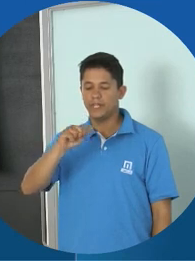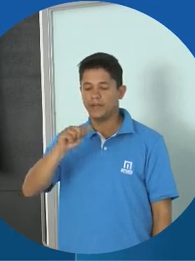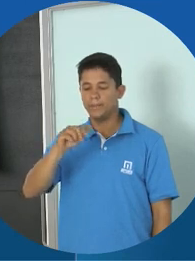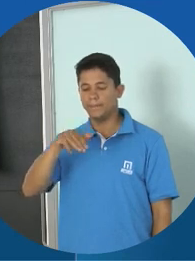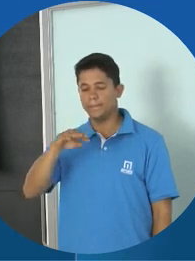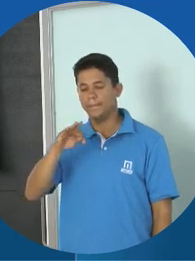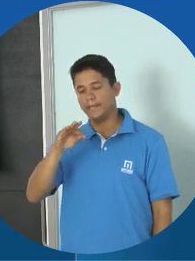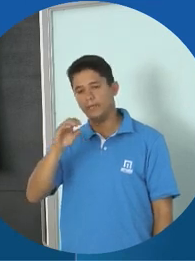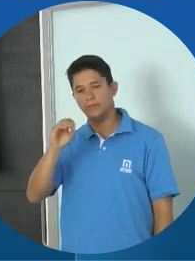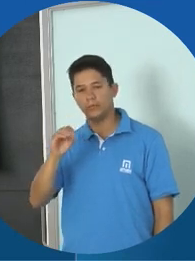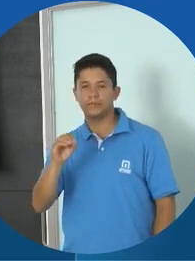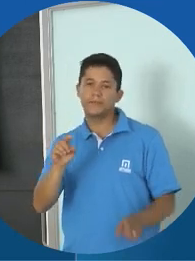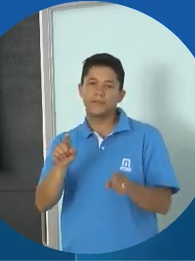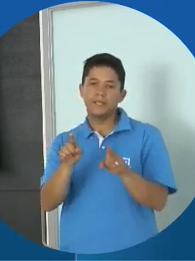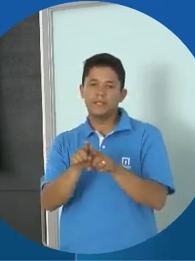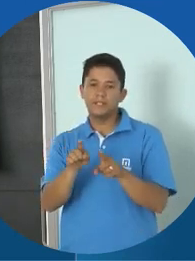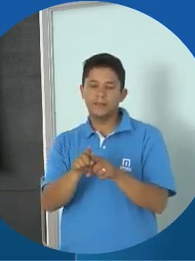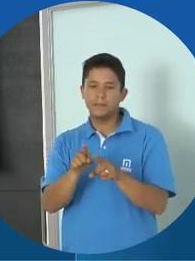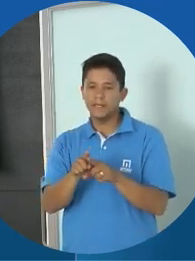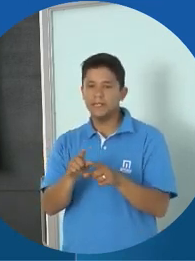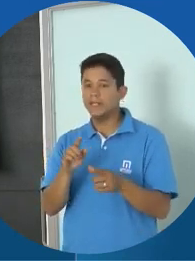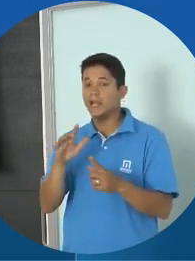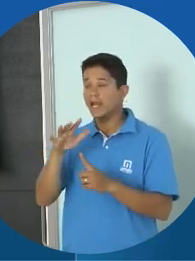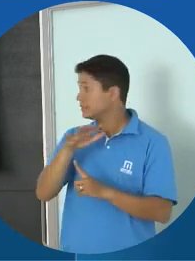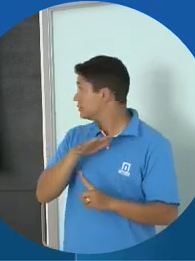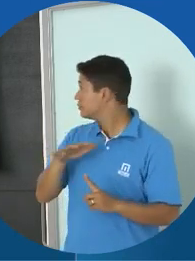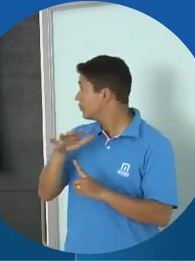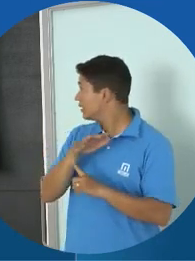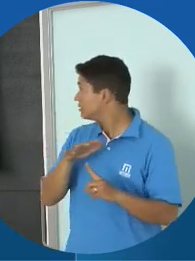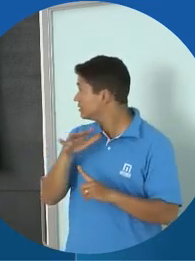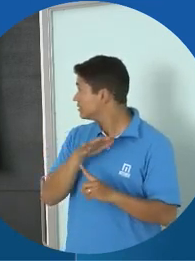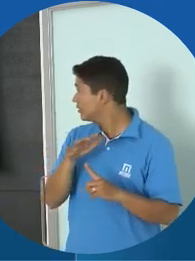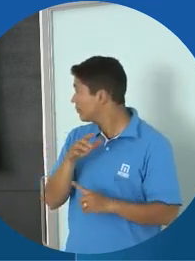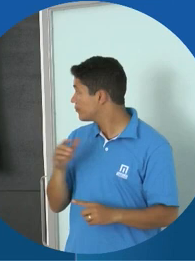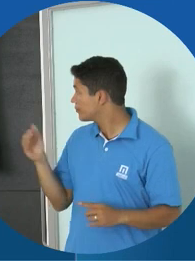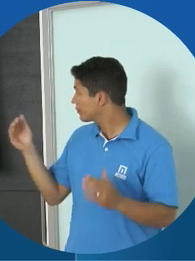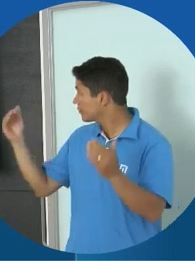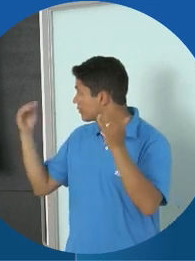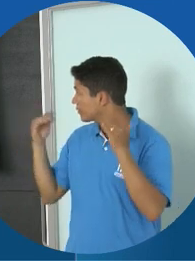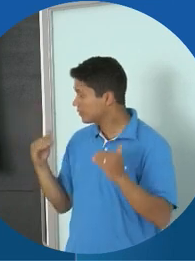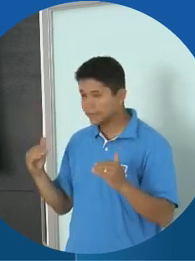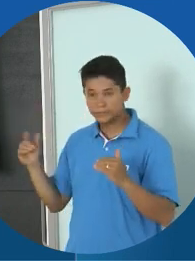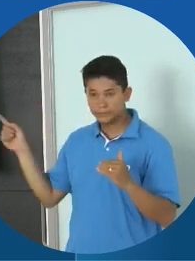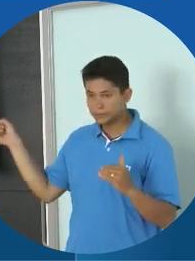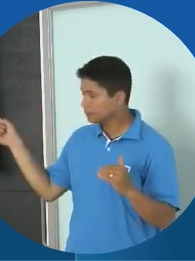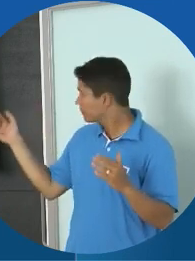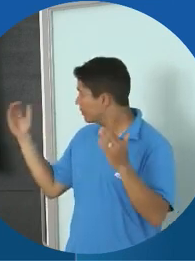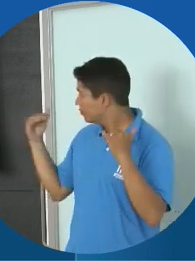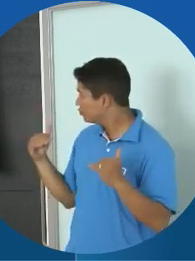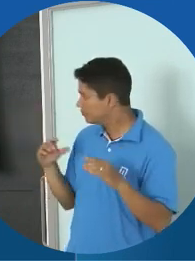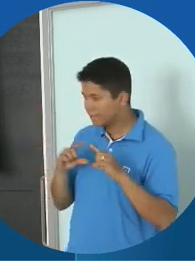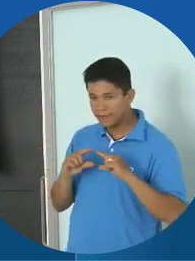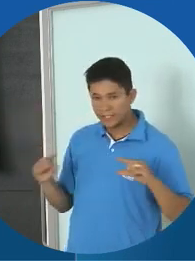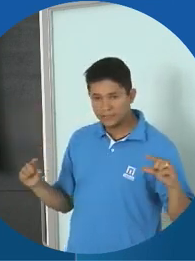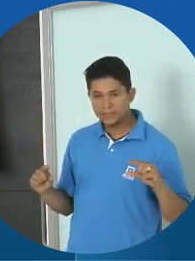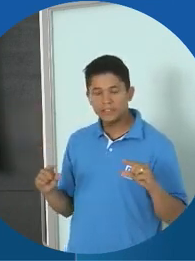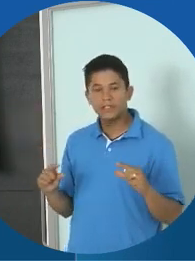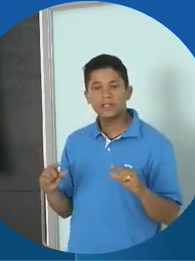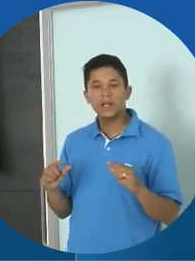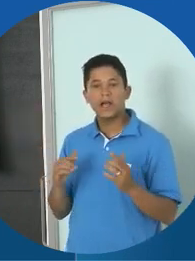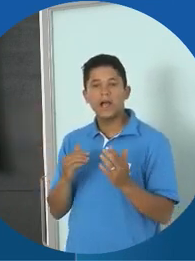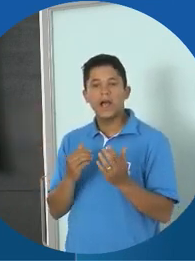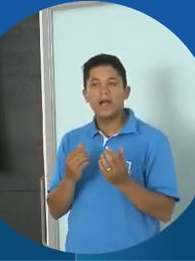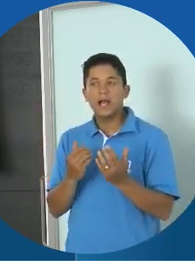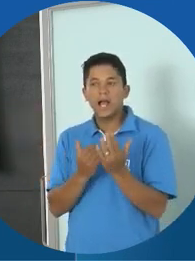da estrutura também. Muitas vezes a gente muda a utilização daquela área e a gente não tem a preocupação